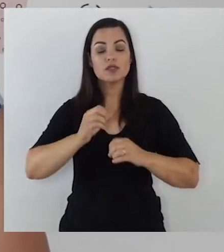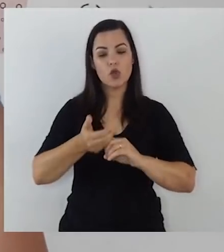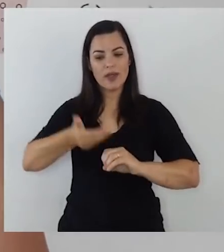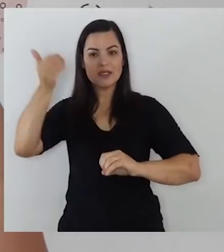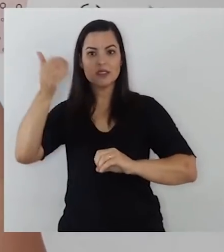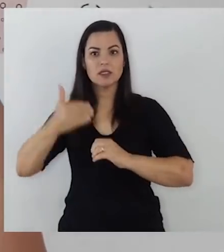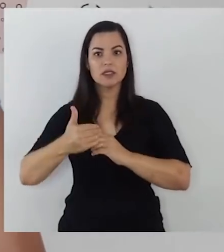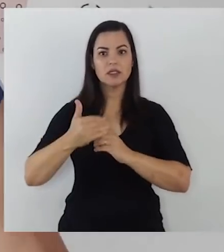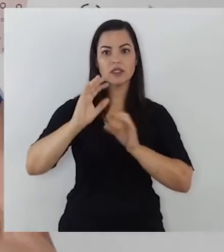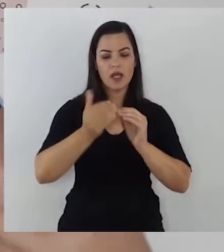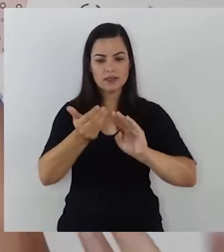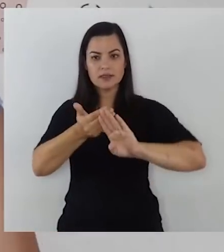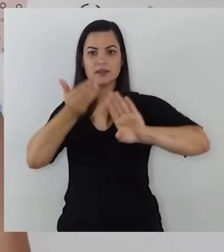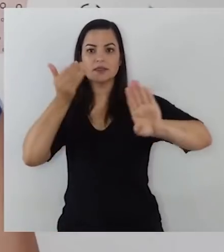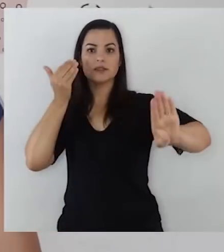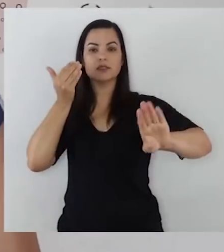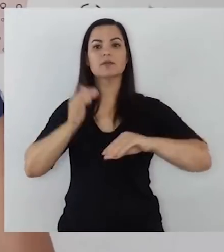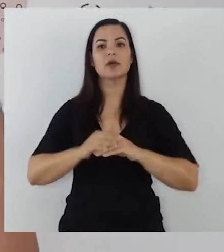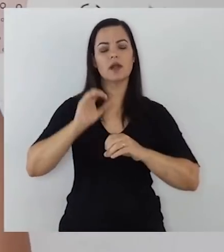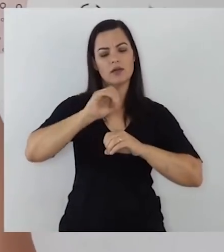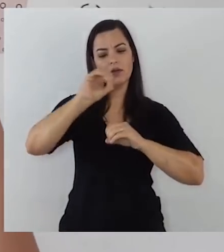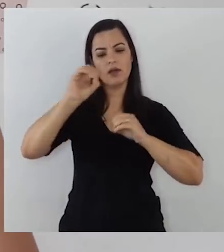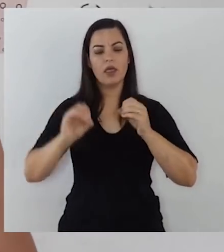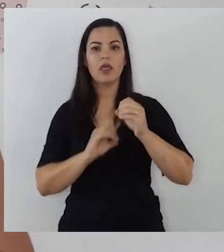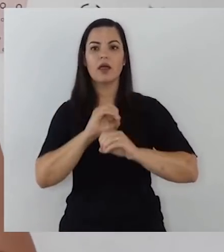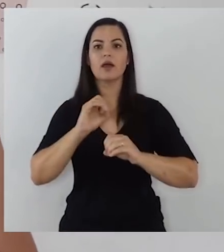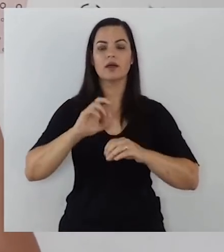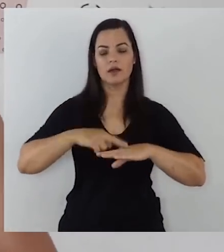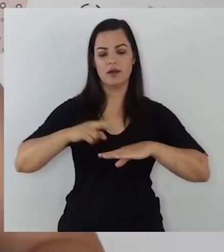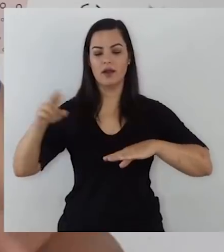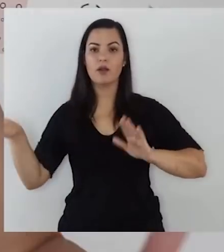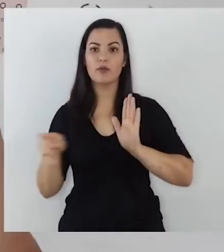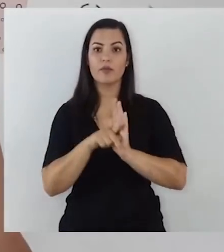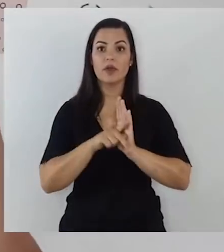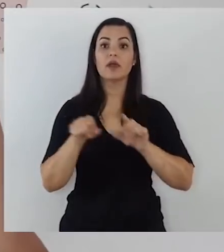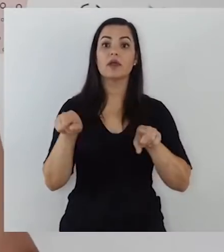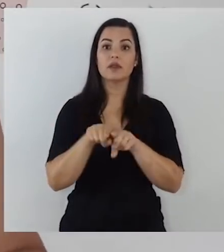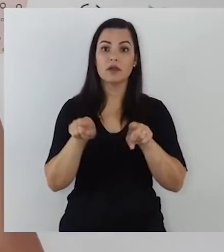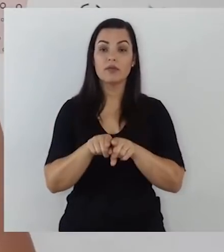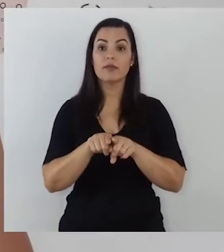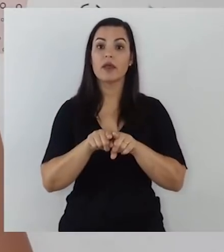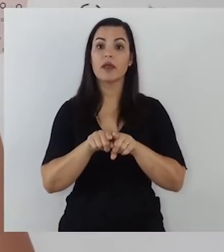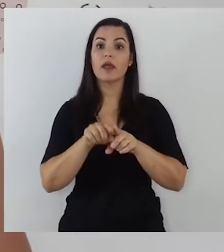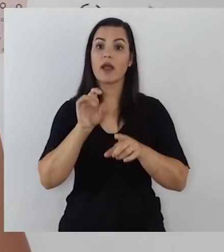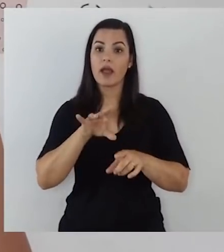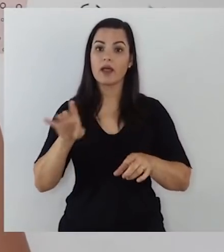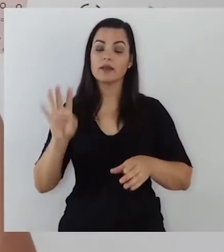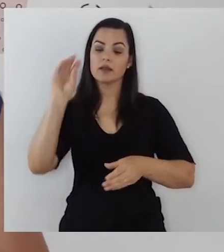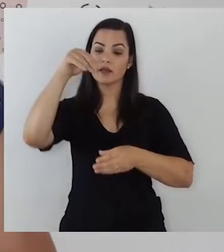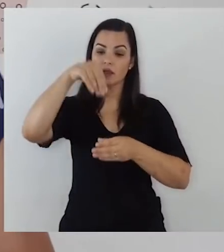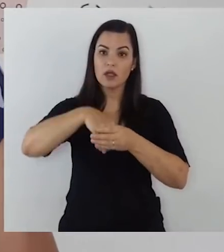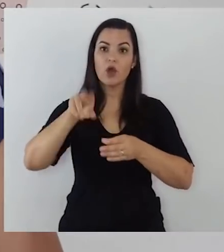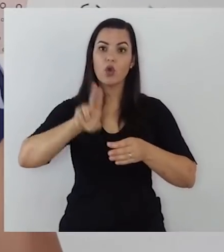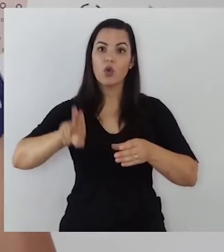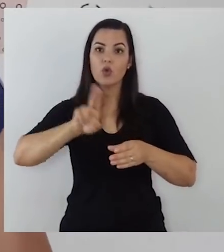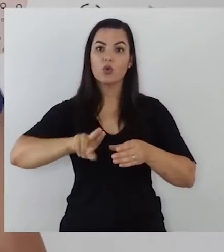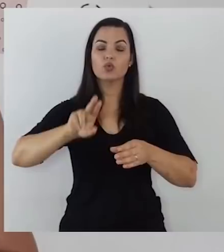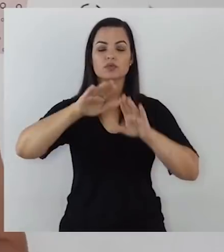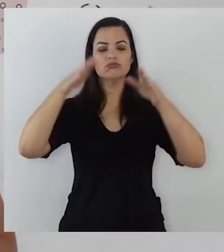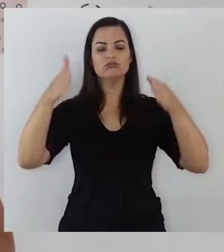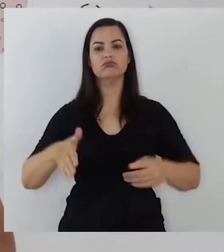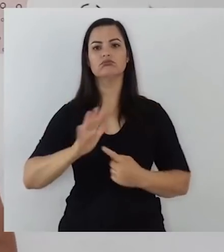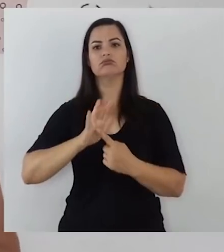considerados radioativos, incluindo aí aqueles que são utilizados nos equipamentos de raio-x. Então, a partir